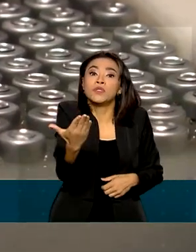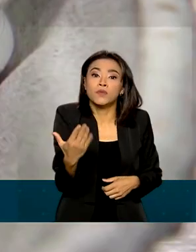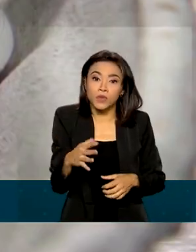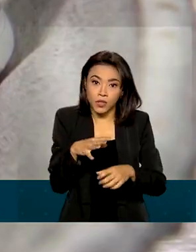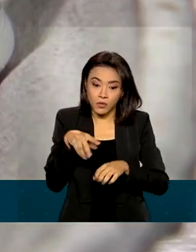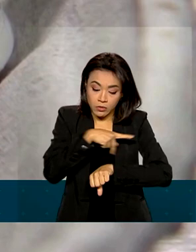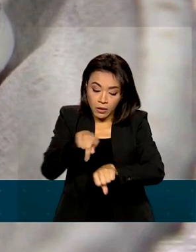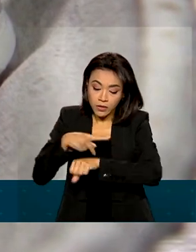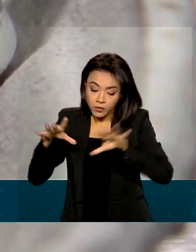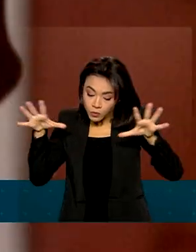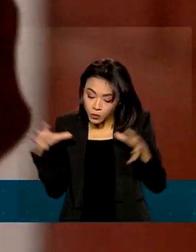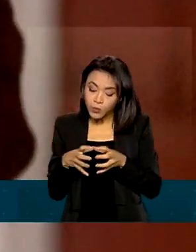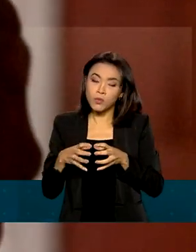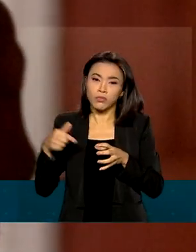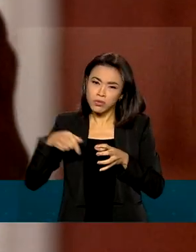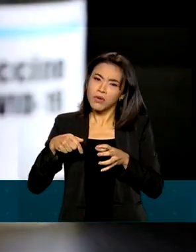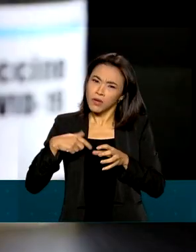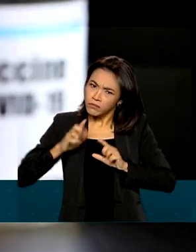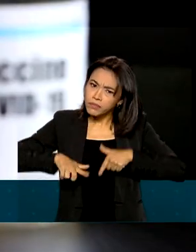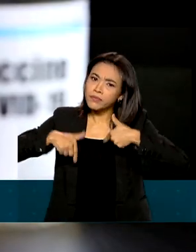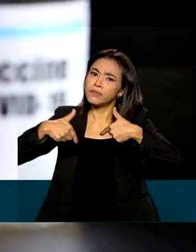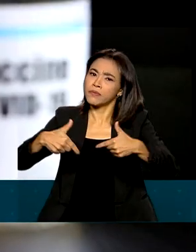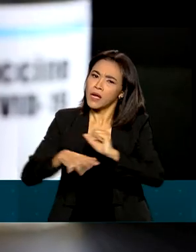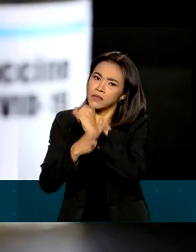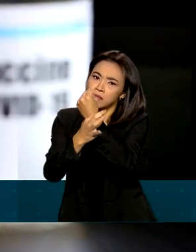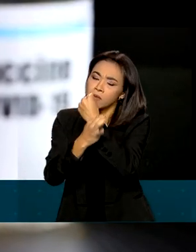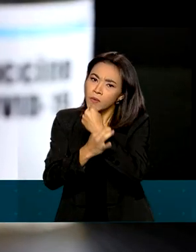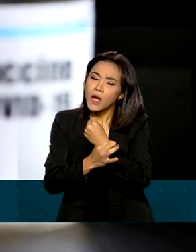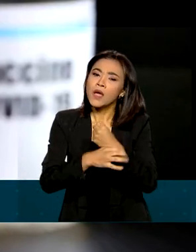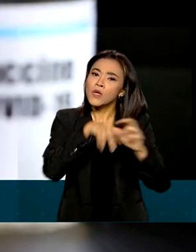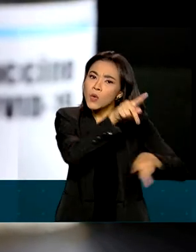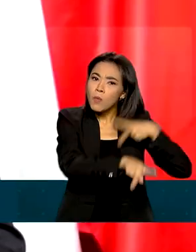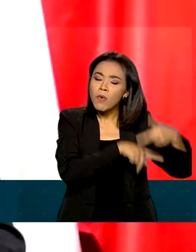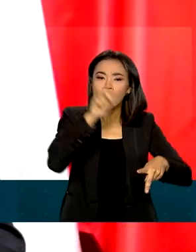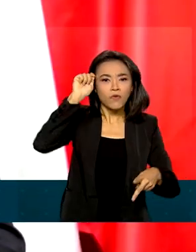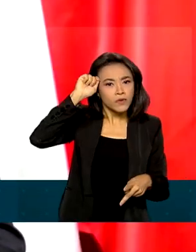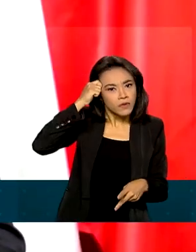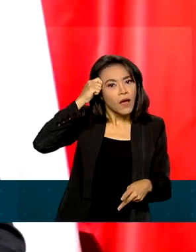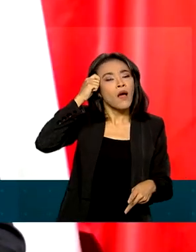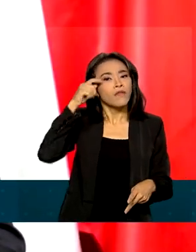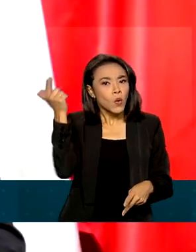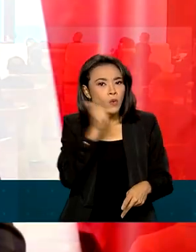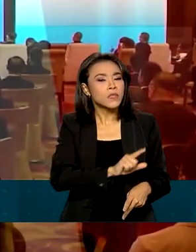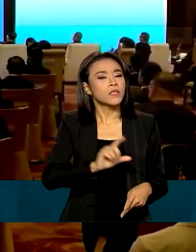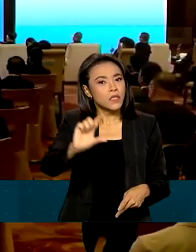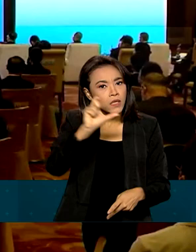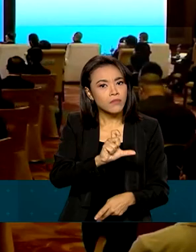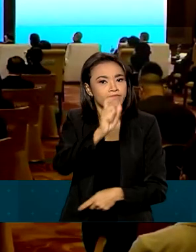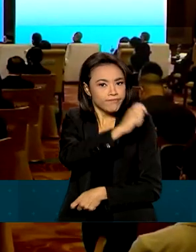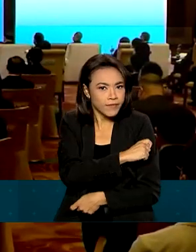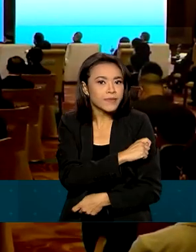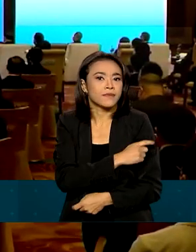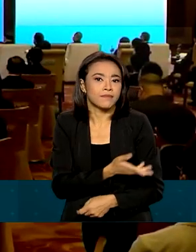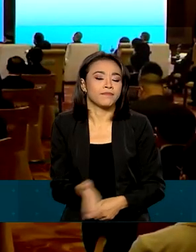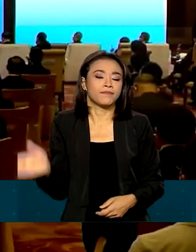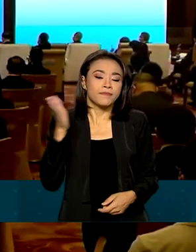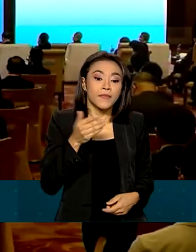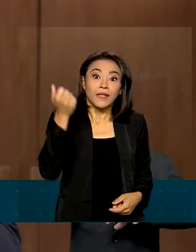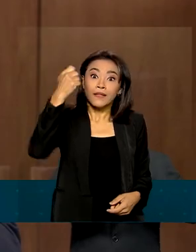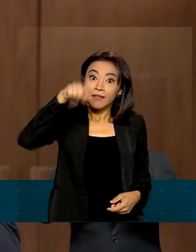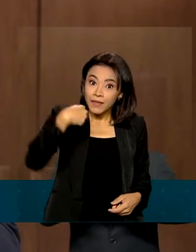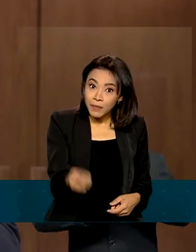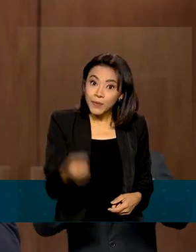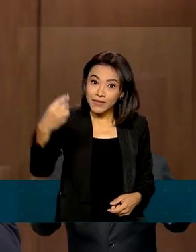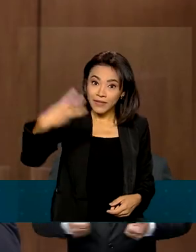bloco atuem para garantir que os africanos possam adquirir os imunizantes. Em seguida, foi a vez do